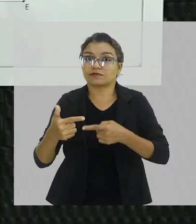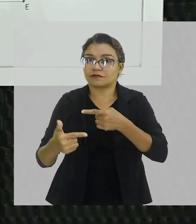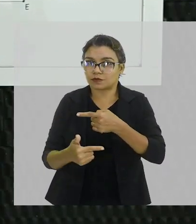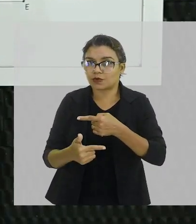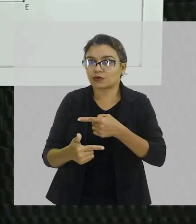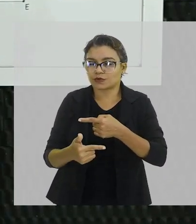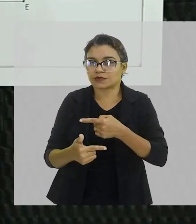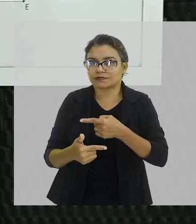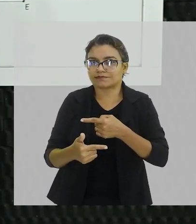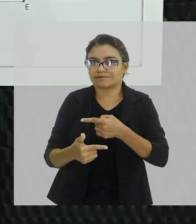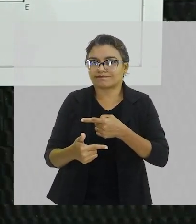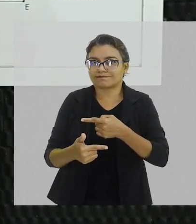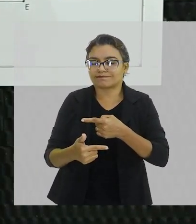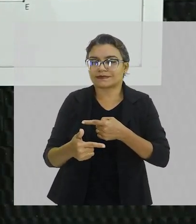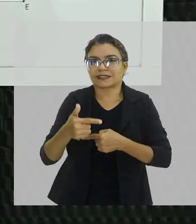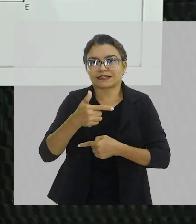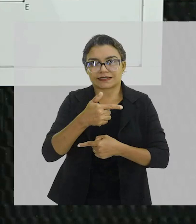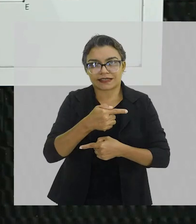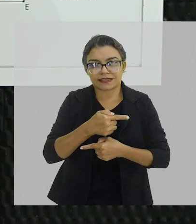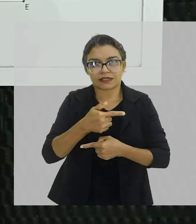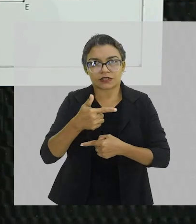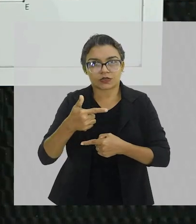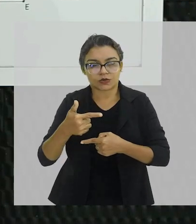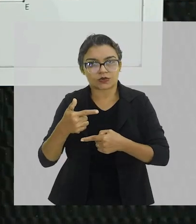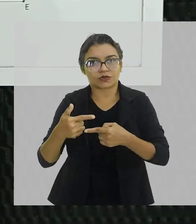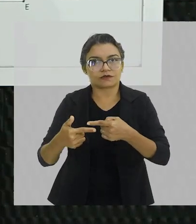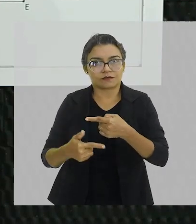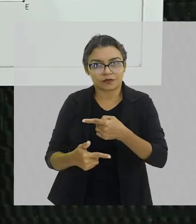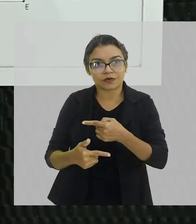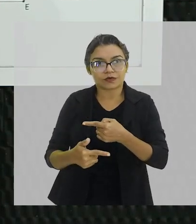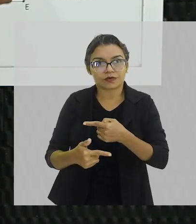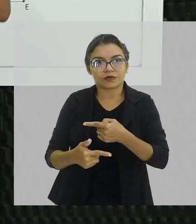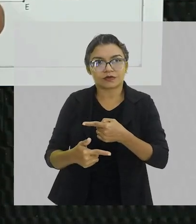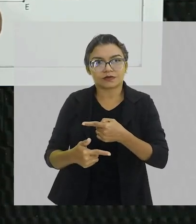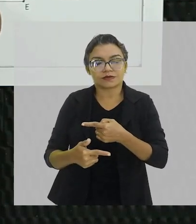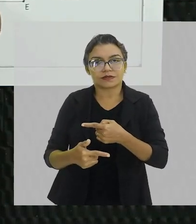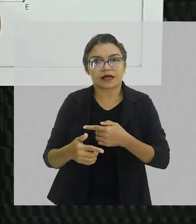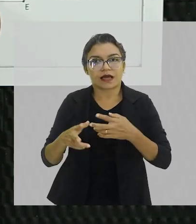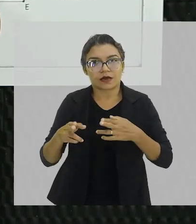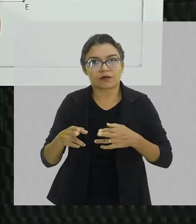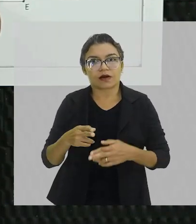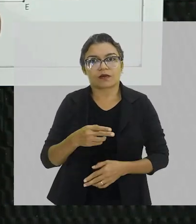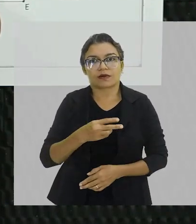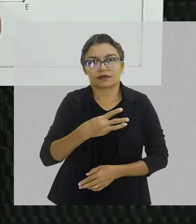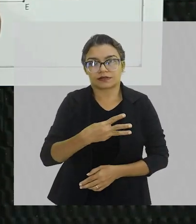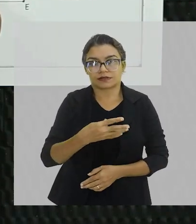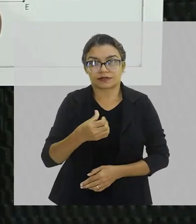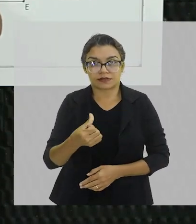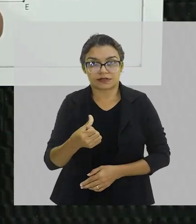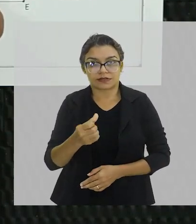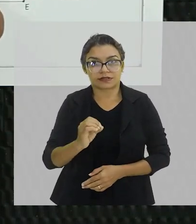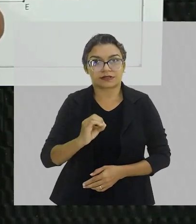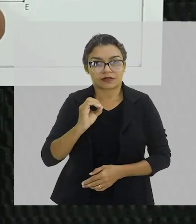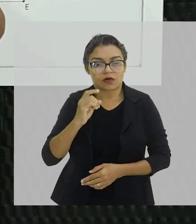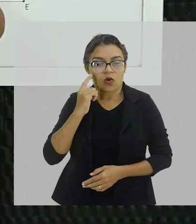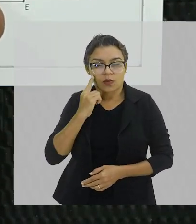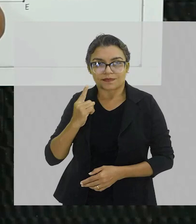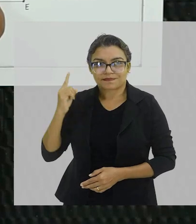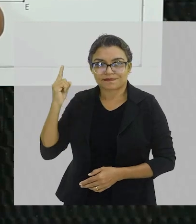fizer isso, você vai encontrar esse aqui mede 36 graus e esse aqui mede 36 graus também.